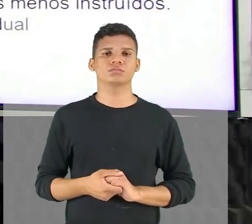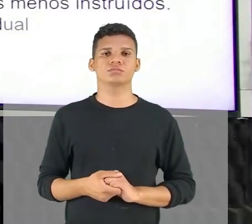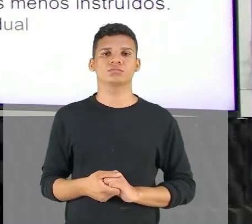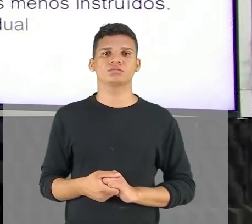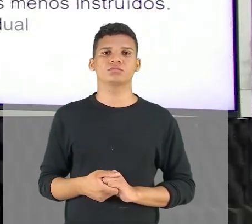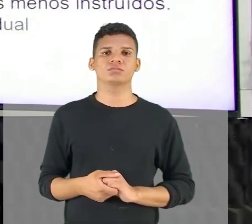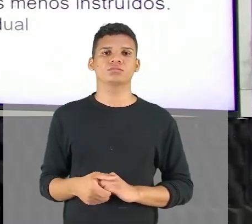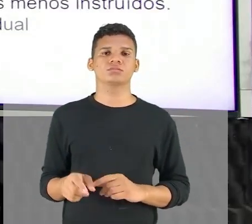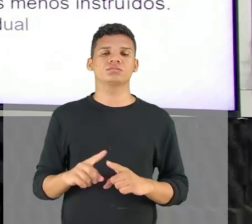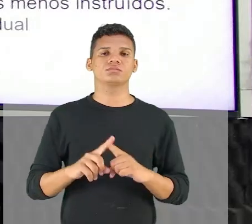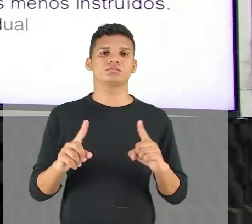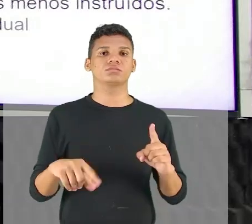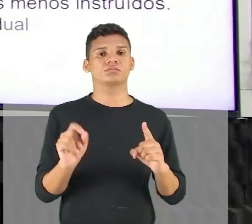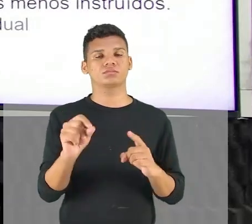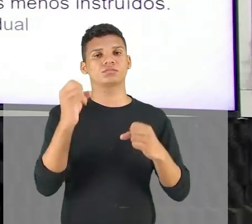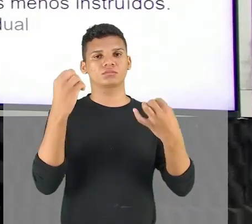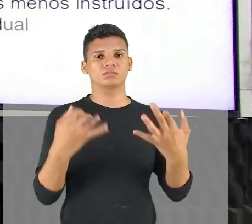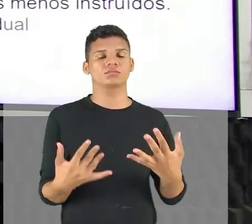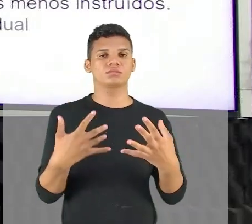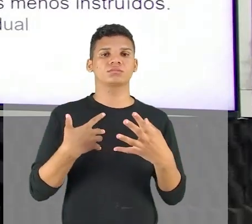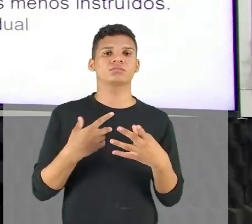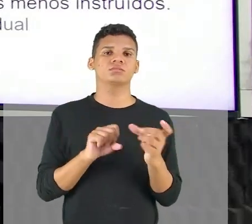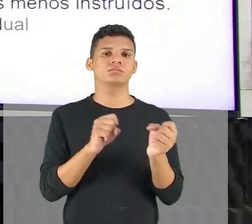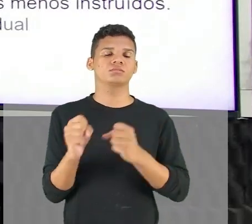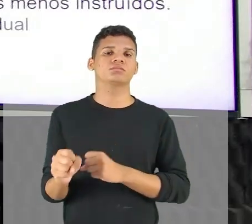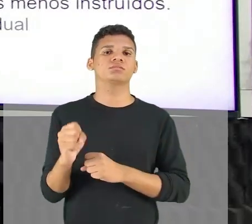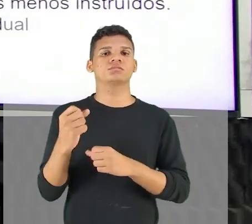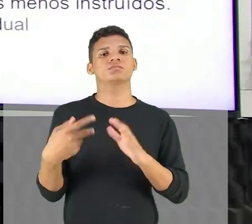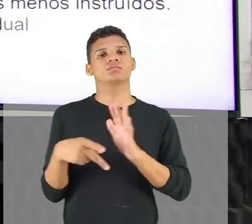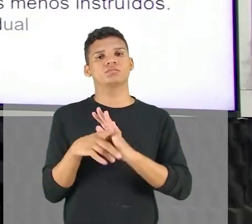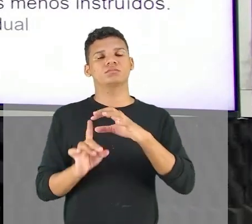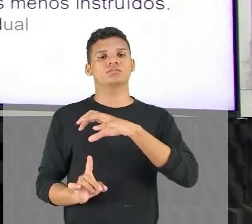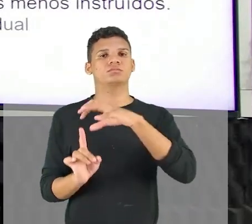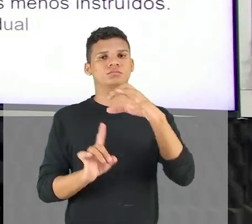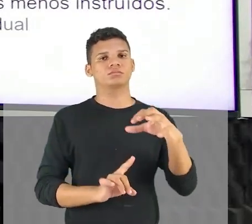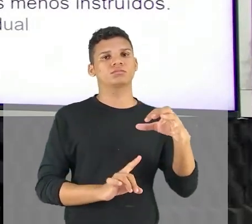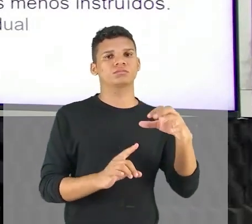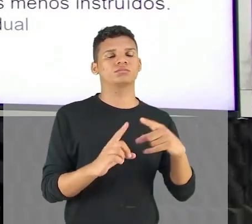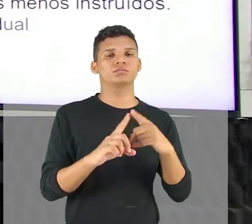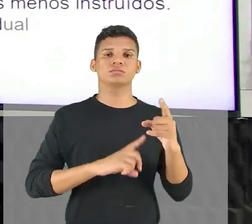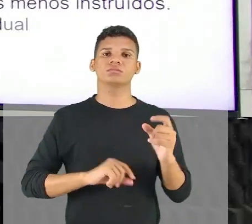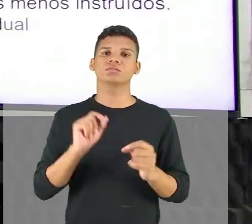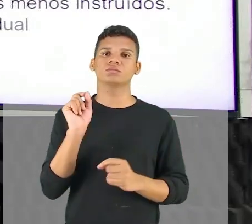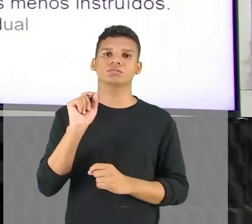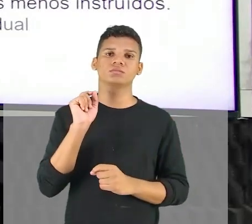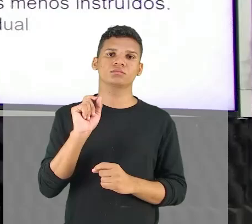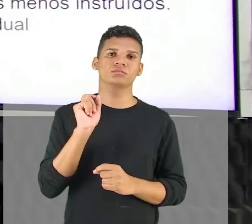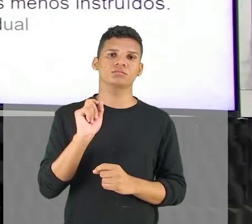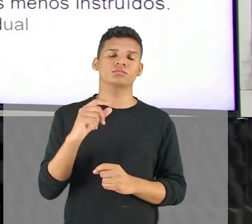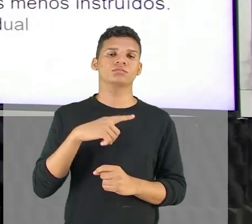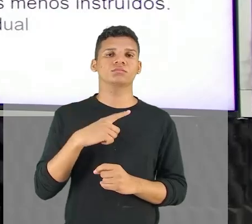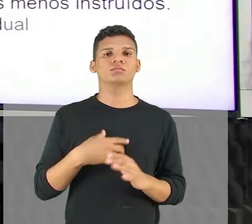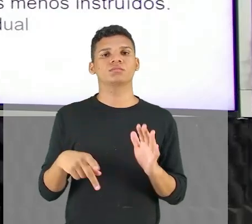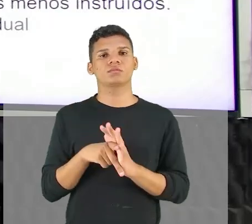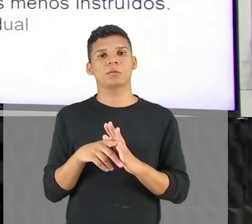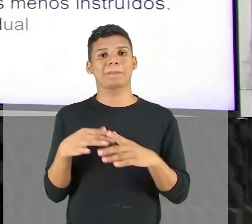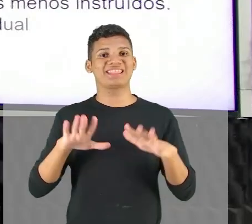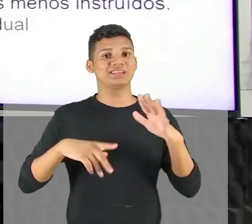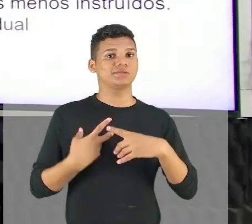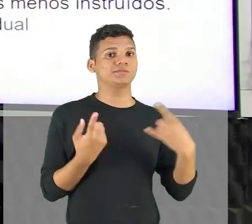para exemplificar o poder do rei, porque um crime cometido naquela época era um crime não só contra a sociedade,